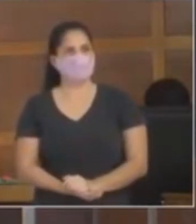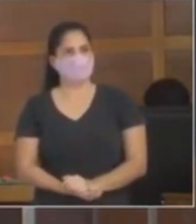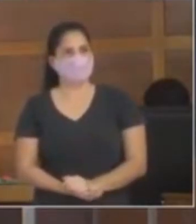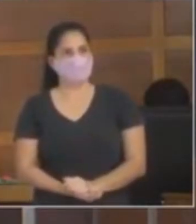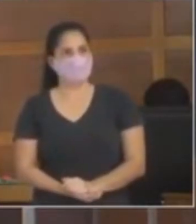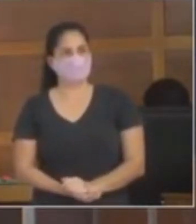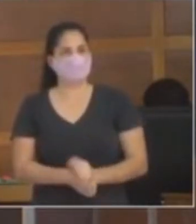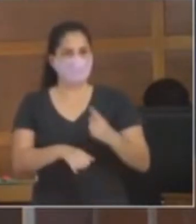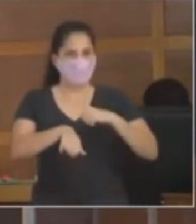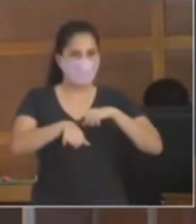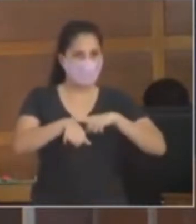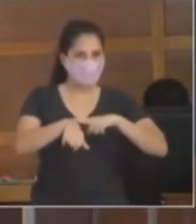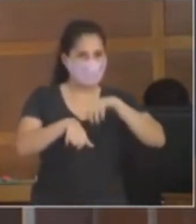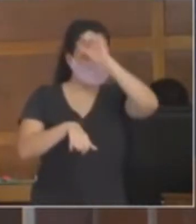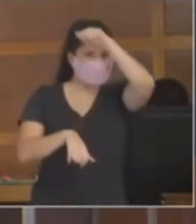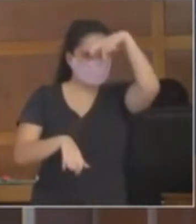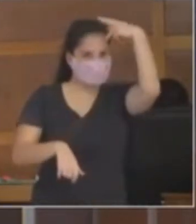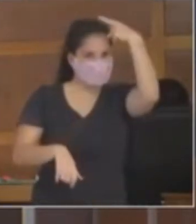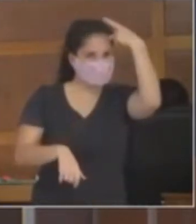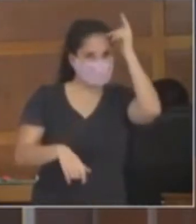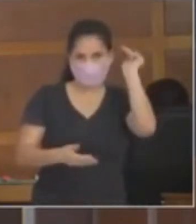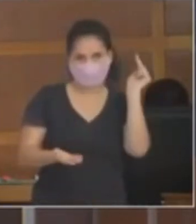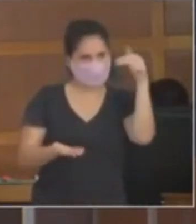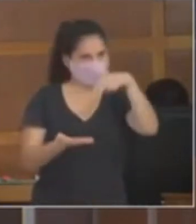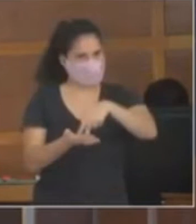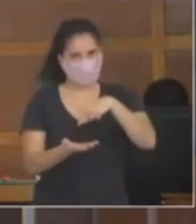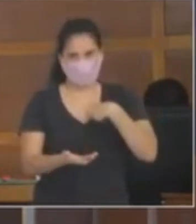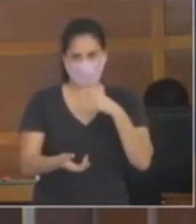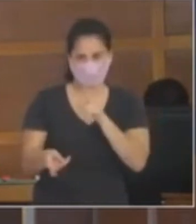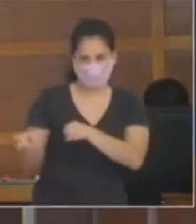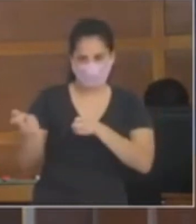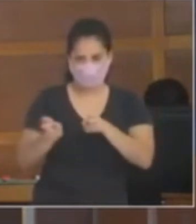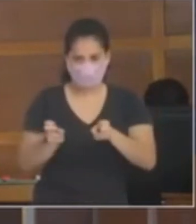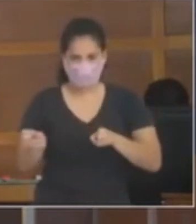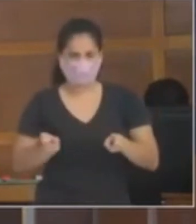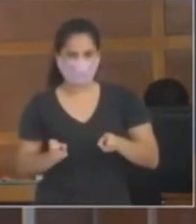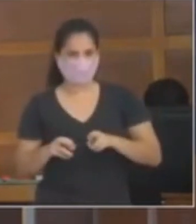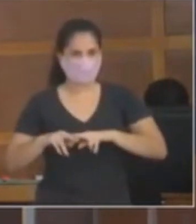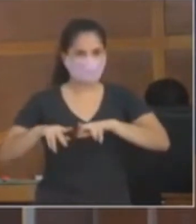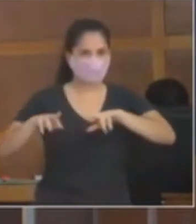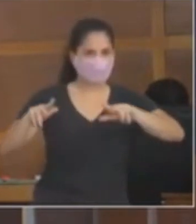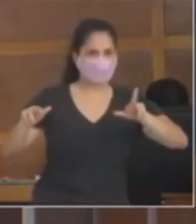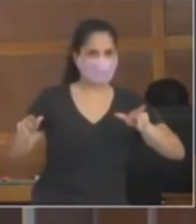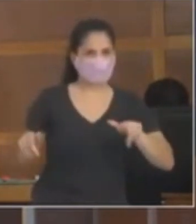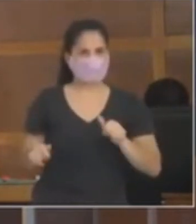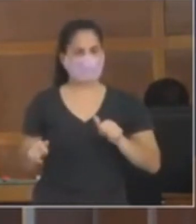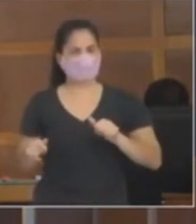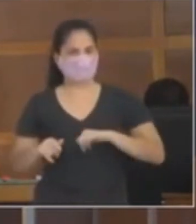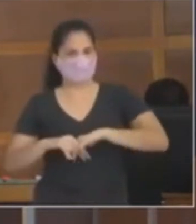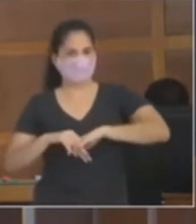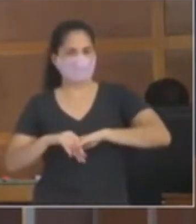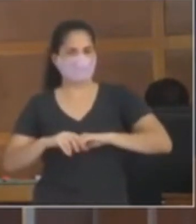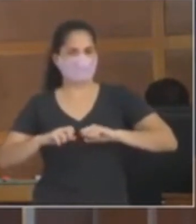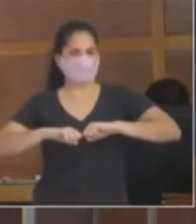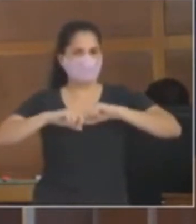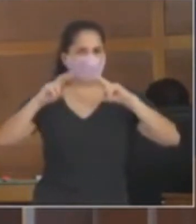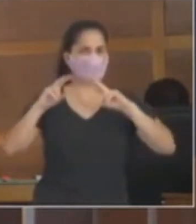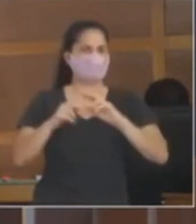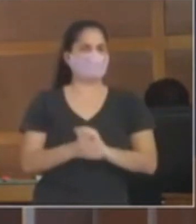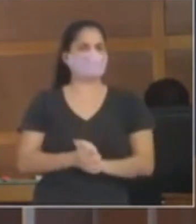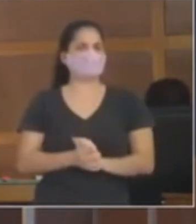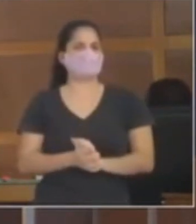está presente, eu vi várias manifestações aqui, principalmente que teve um mês atrás aqui, que todos nós